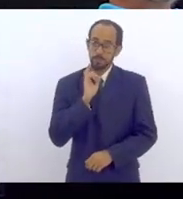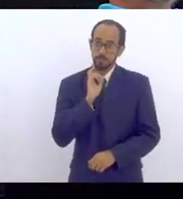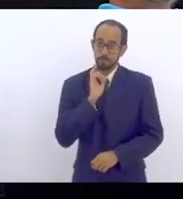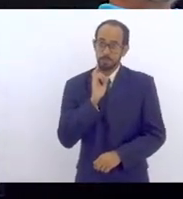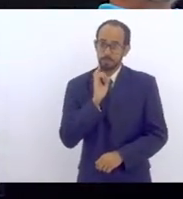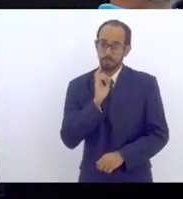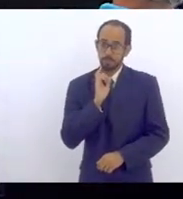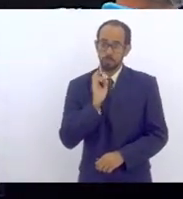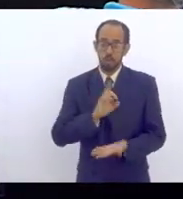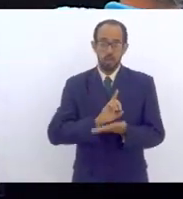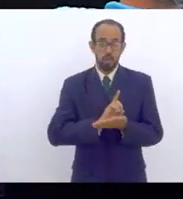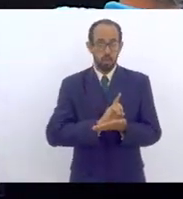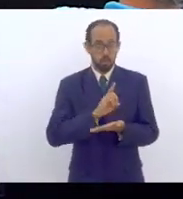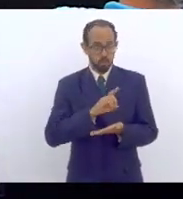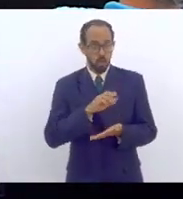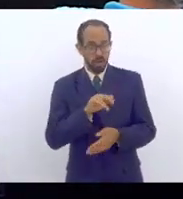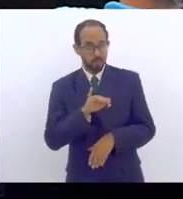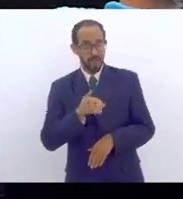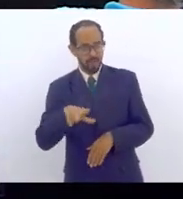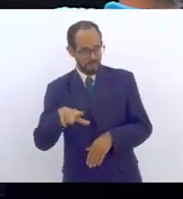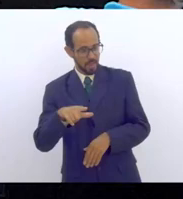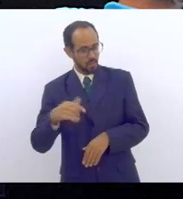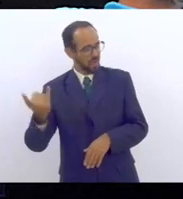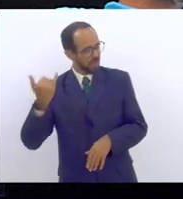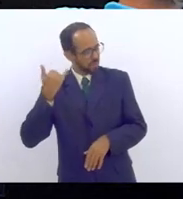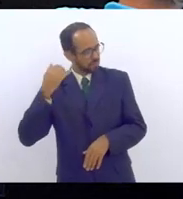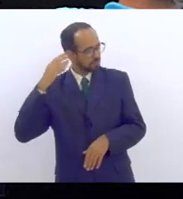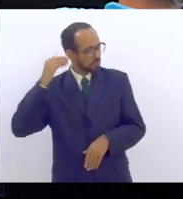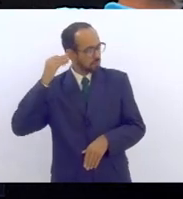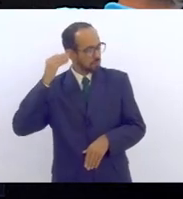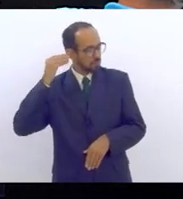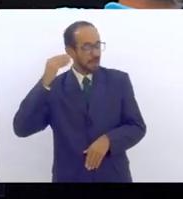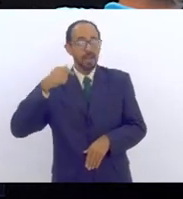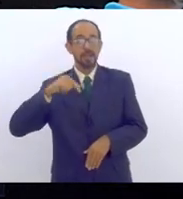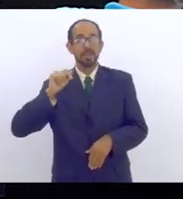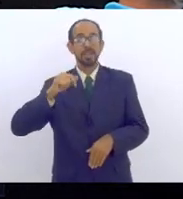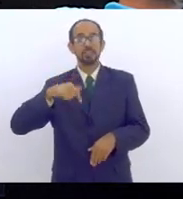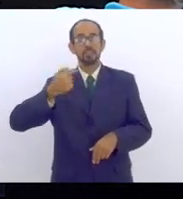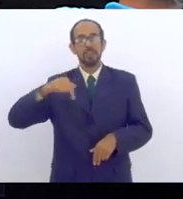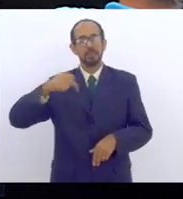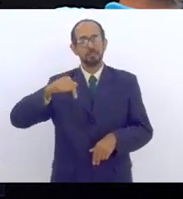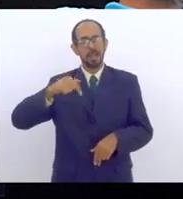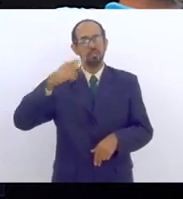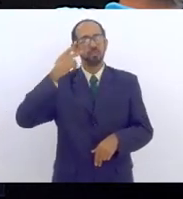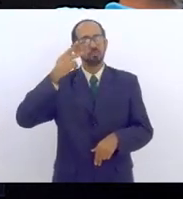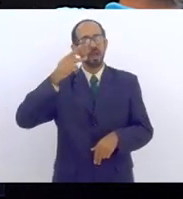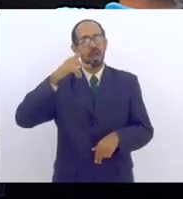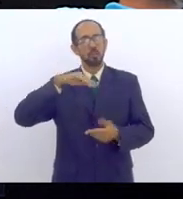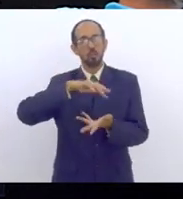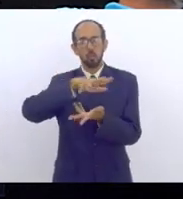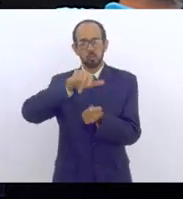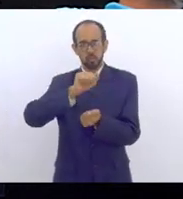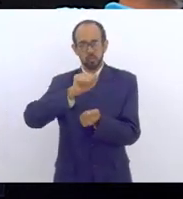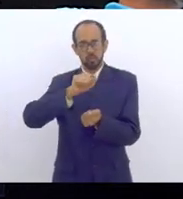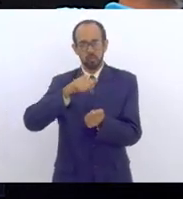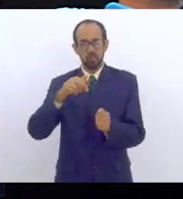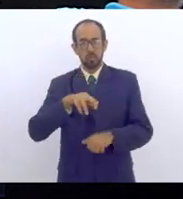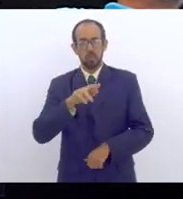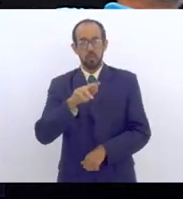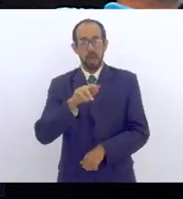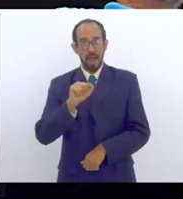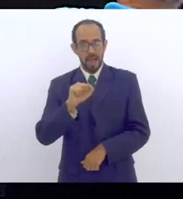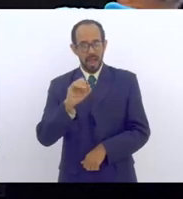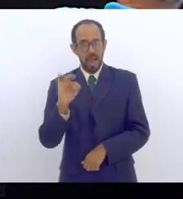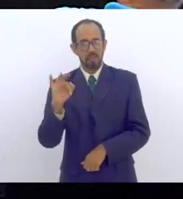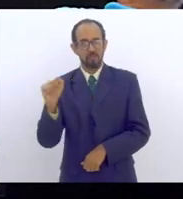você sabe que o doutor Rafael ele tá falando aqui no meu ouvido é de Queimados para o mundo o Rafa eu trato ele assim porque